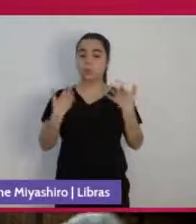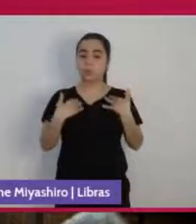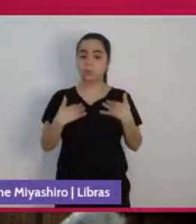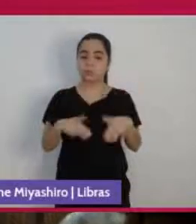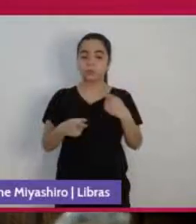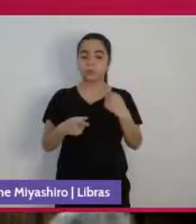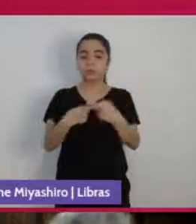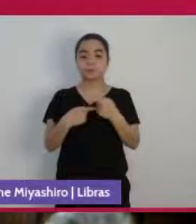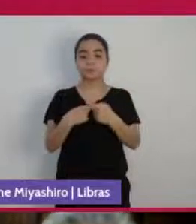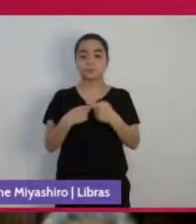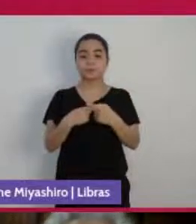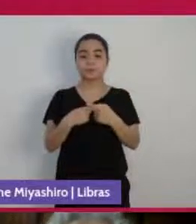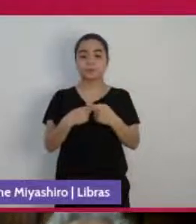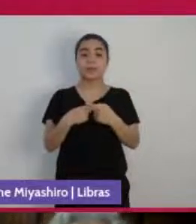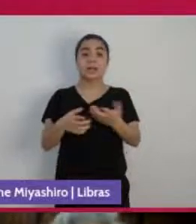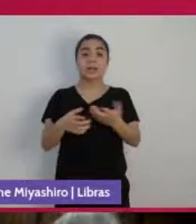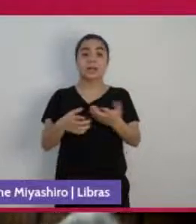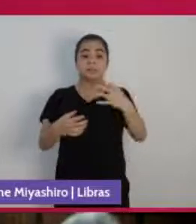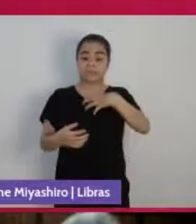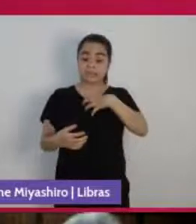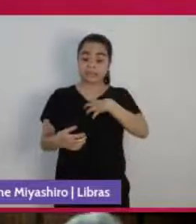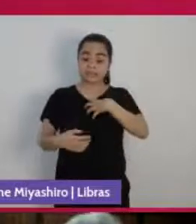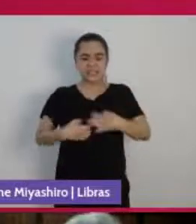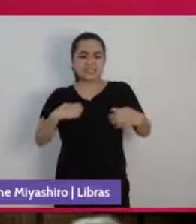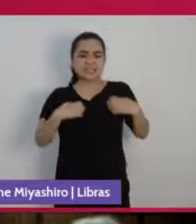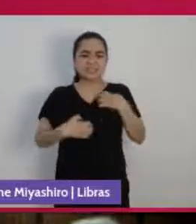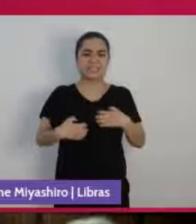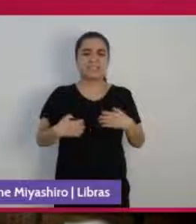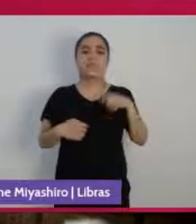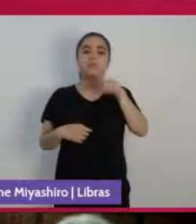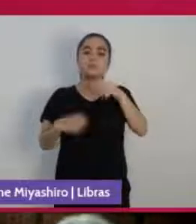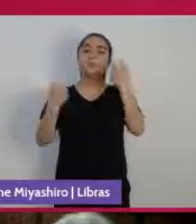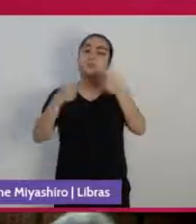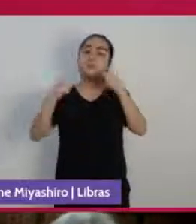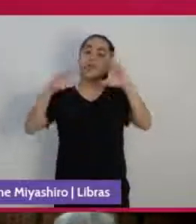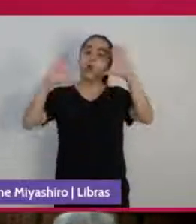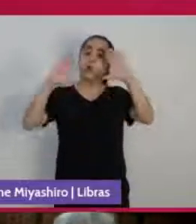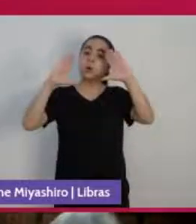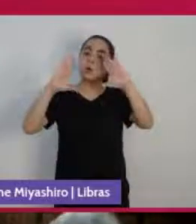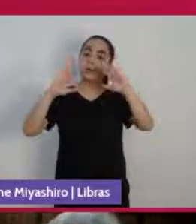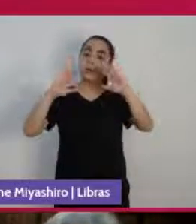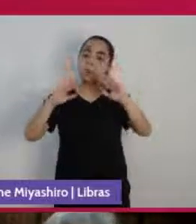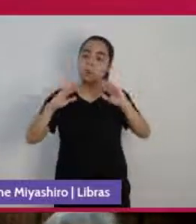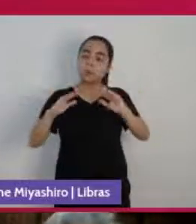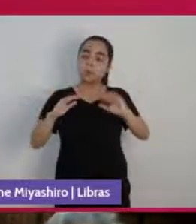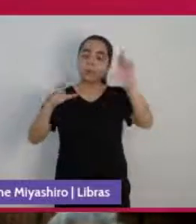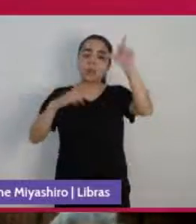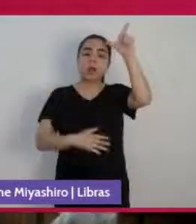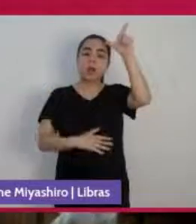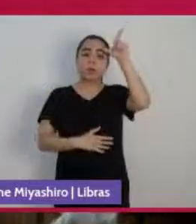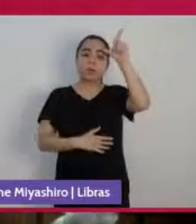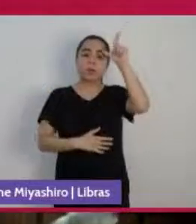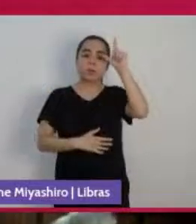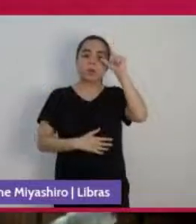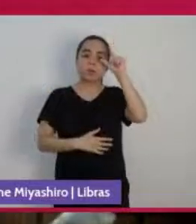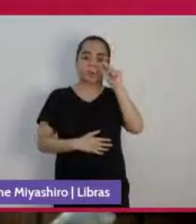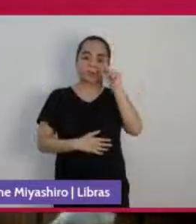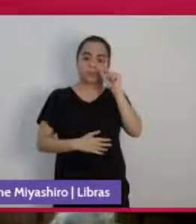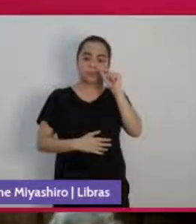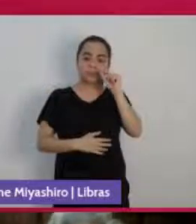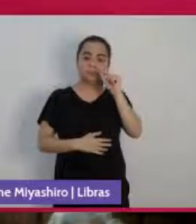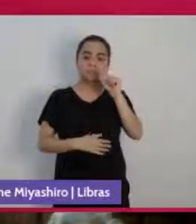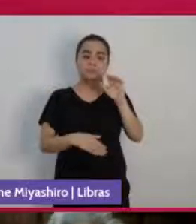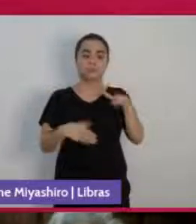ela vem com essa carga emocional e você tem que diminuir, você tem que aliviar essa carga emocional. Então, eu falo que